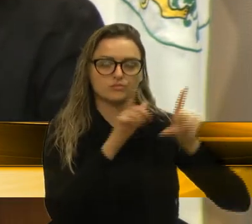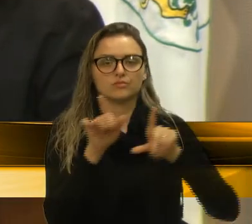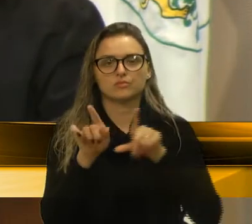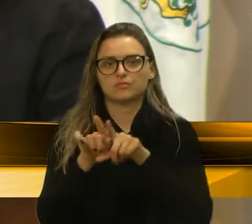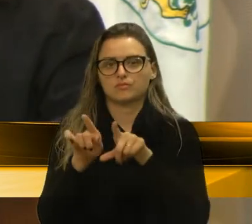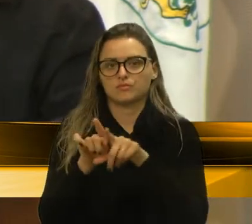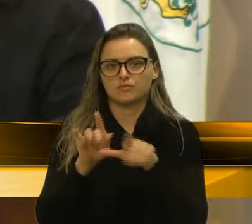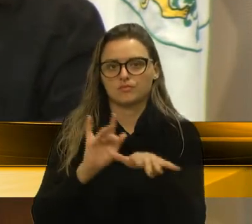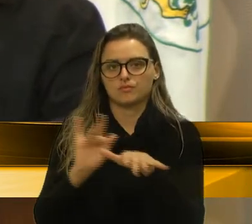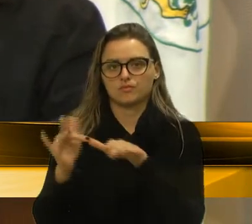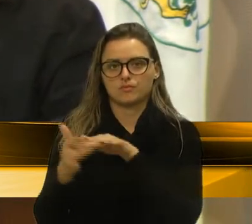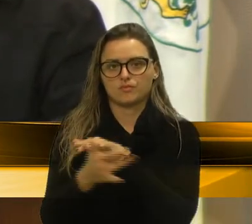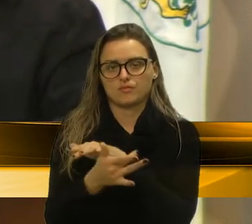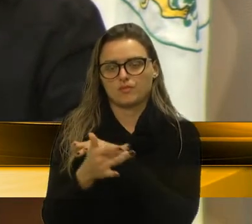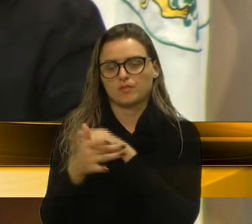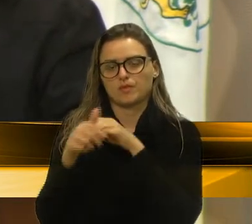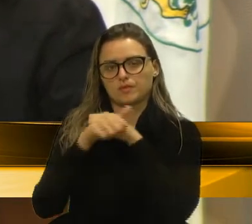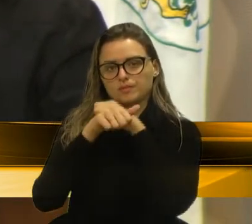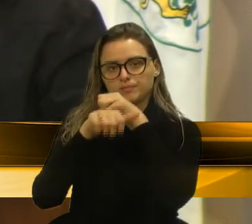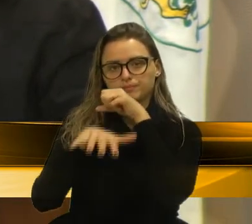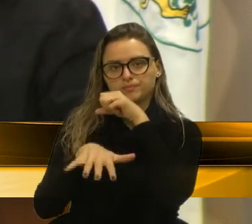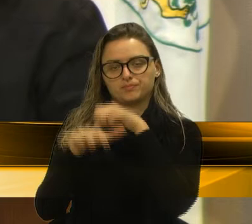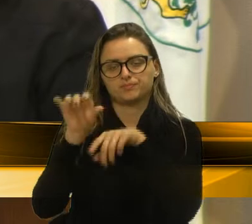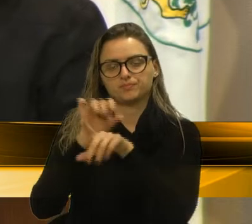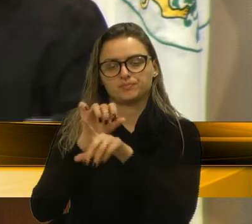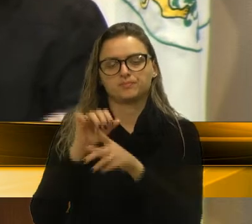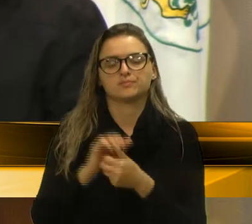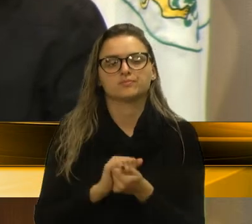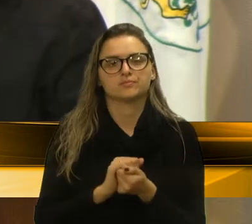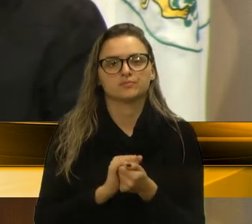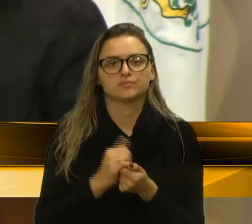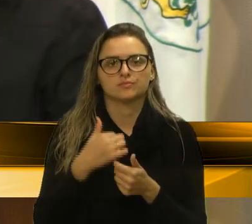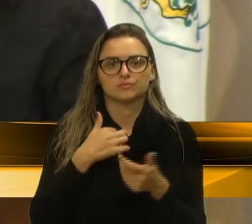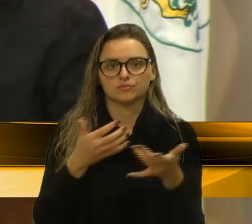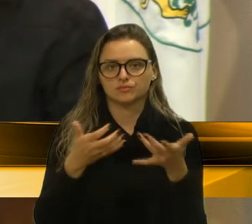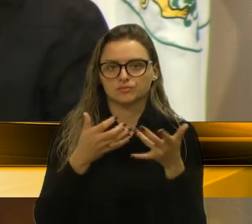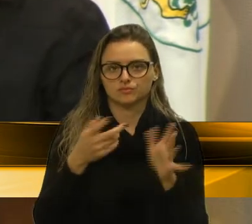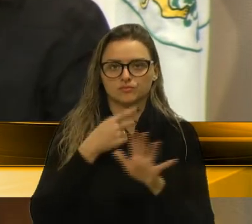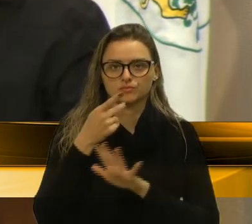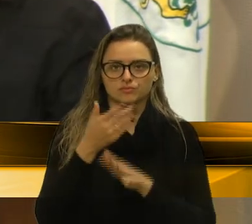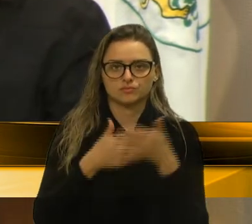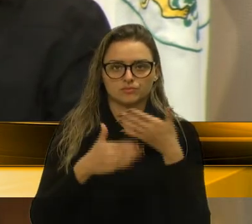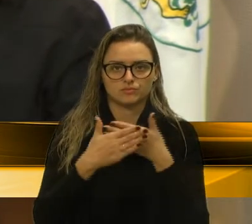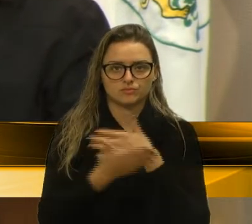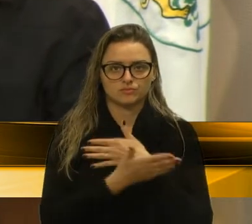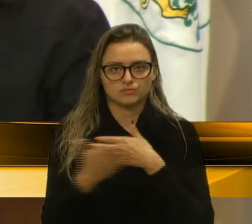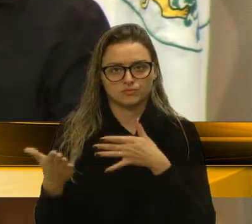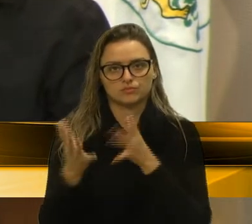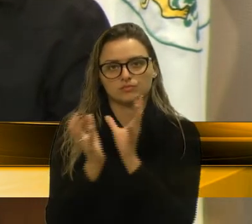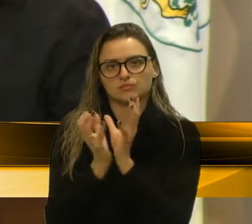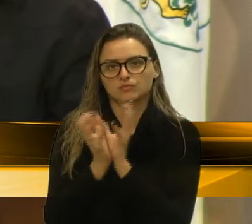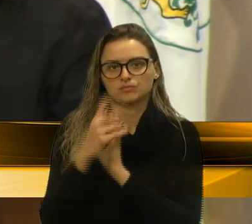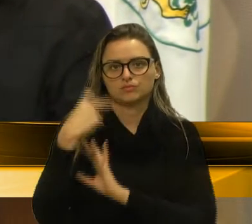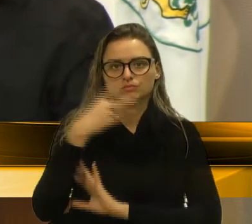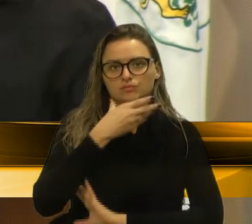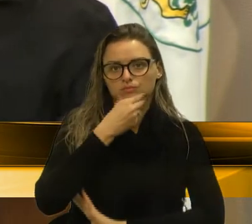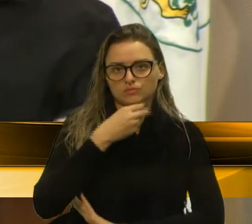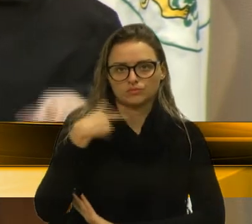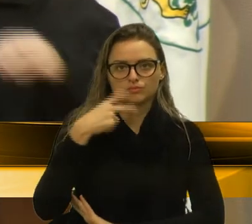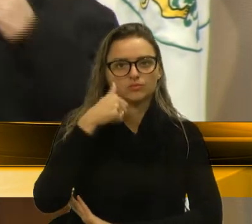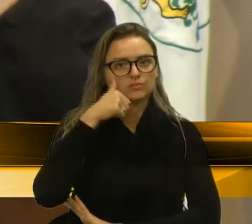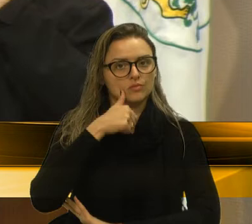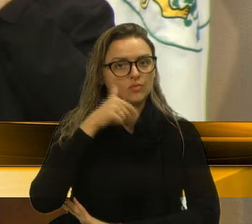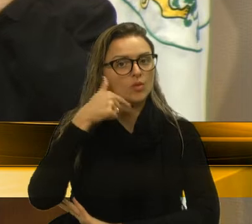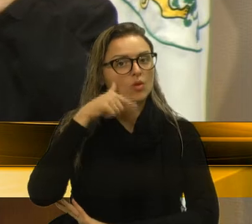também pelas mídias sociais, dividir com os colegas vereadores, vereadoras, a nossa ida